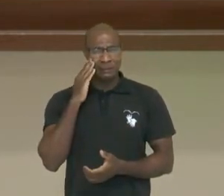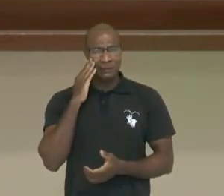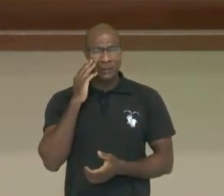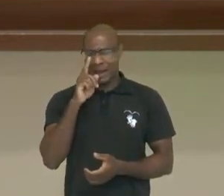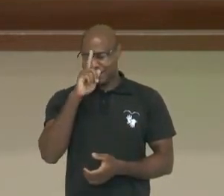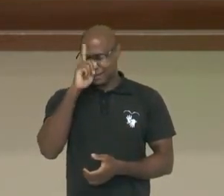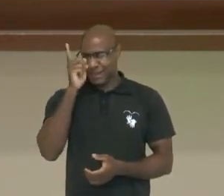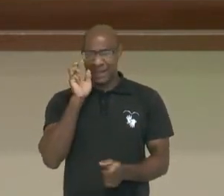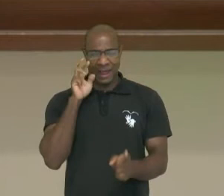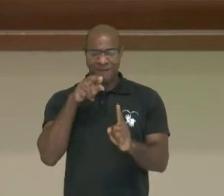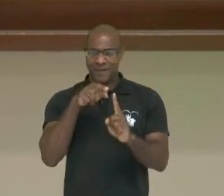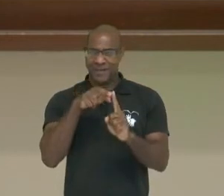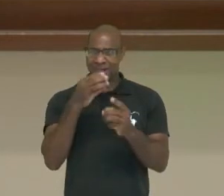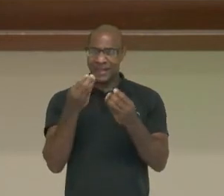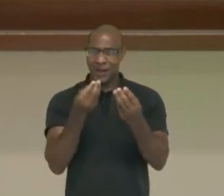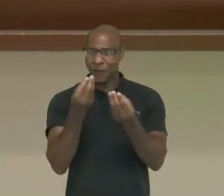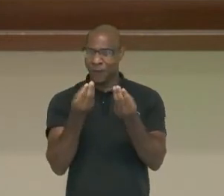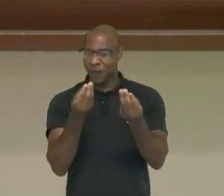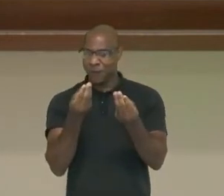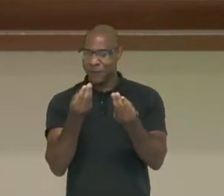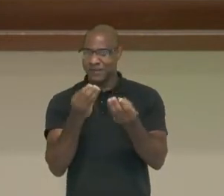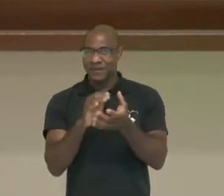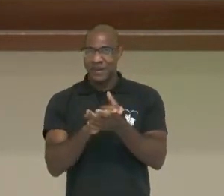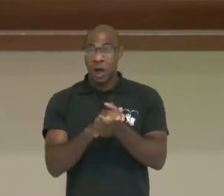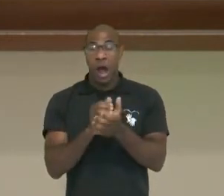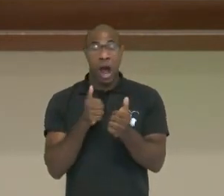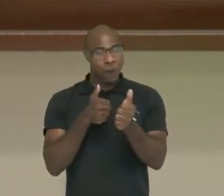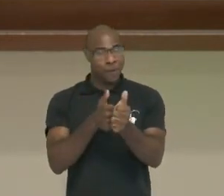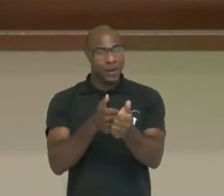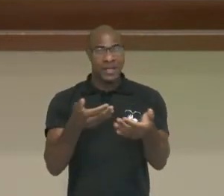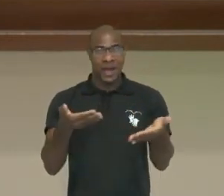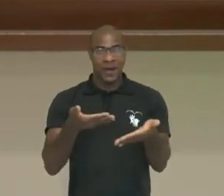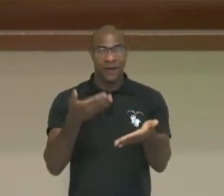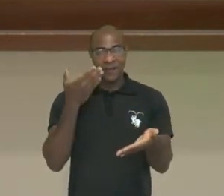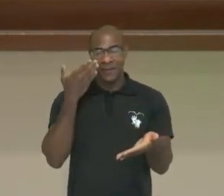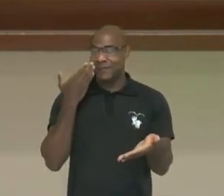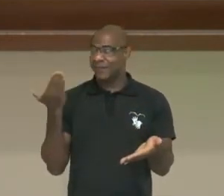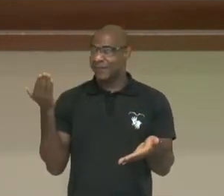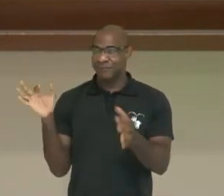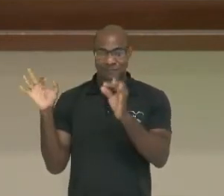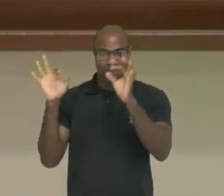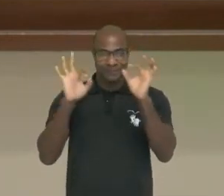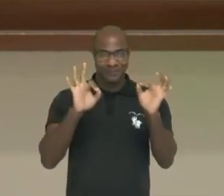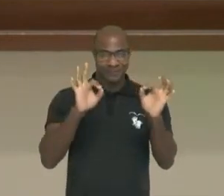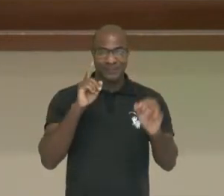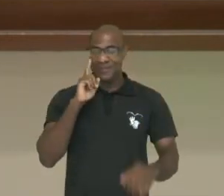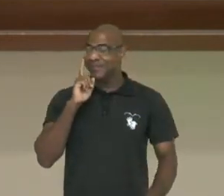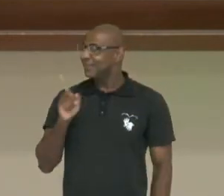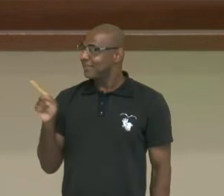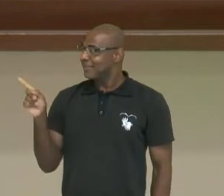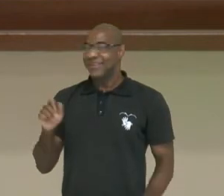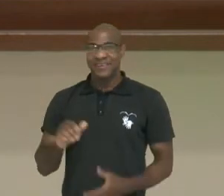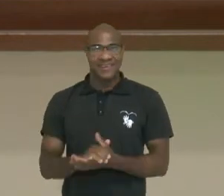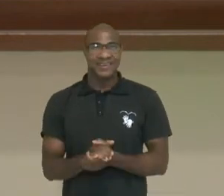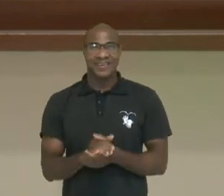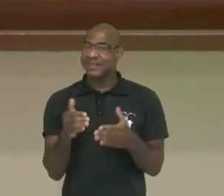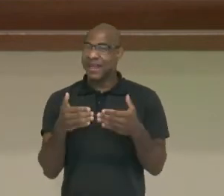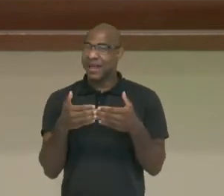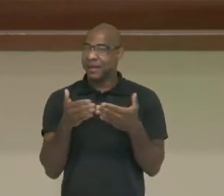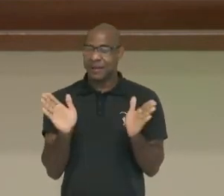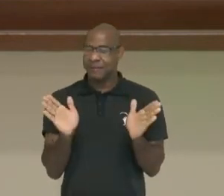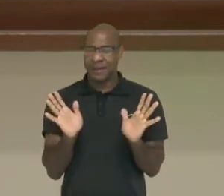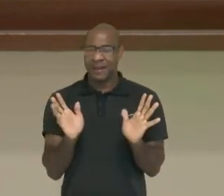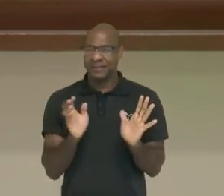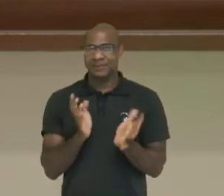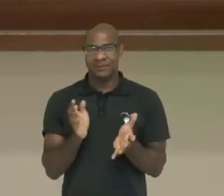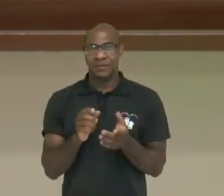da referência, retomar? Acompanhe comigo então, vamos ver se o que você fez, aqui está em aberto, né? Uma questão em aberto, vamos ver